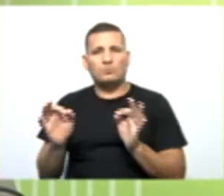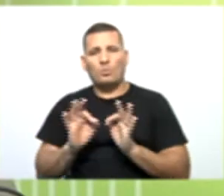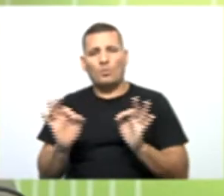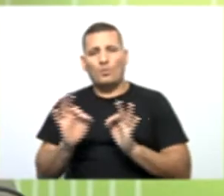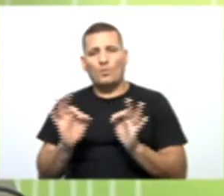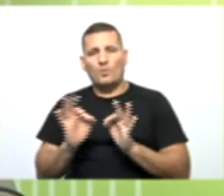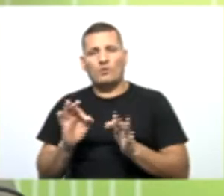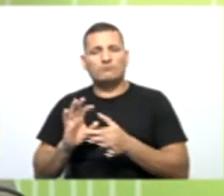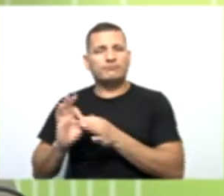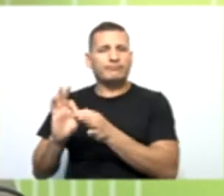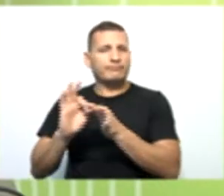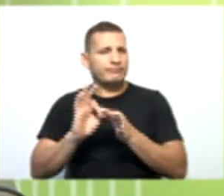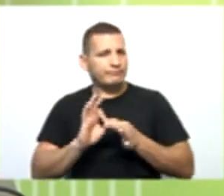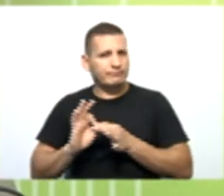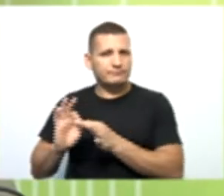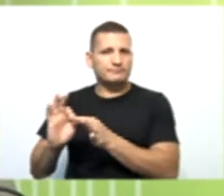procuram